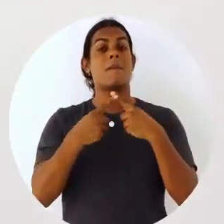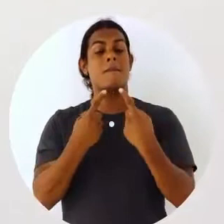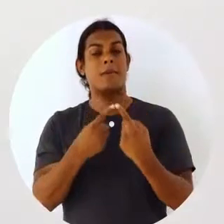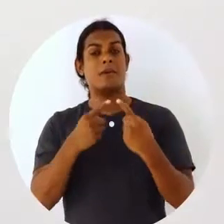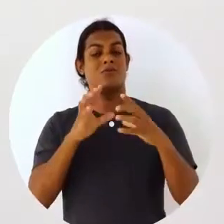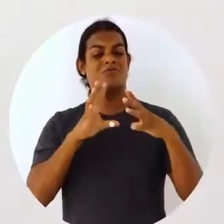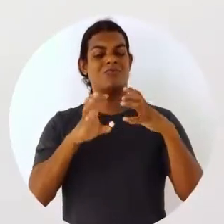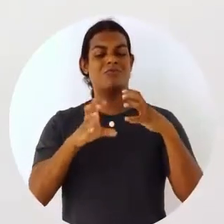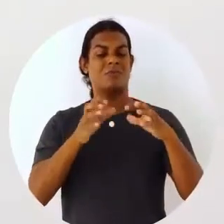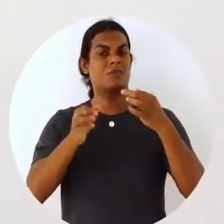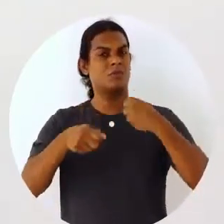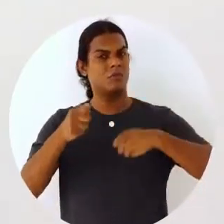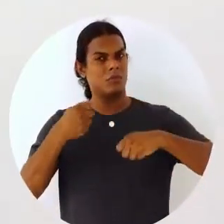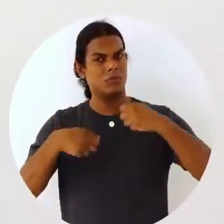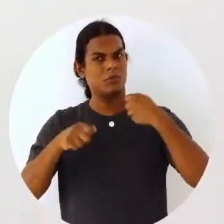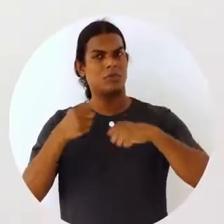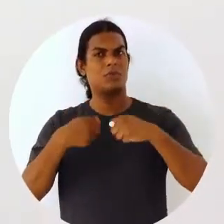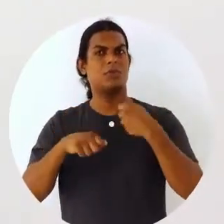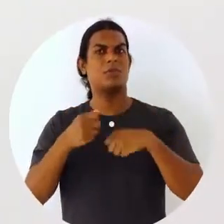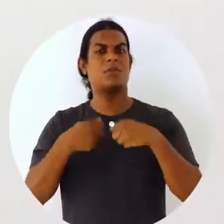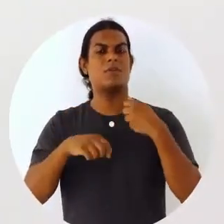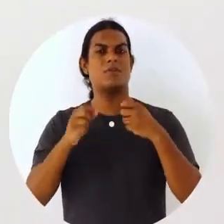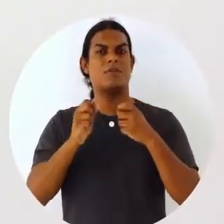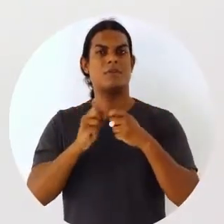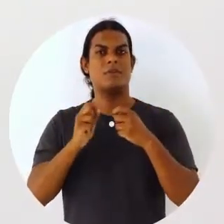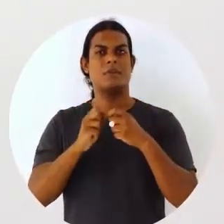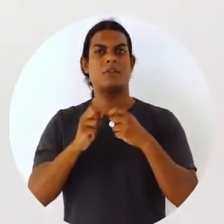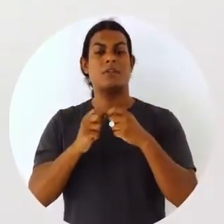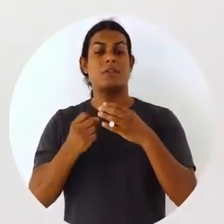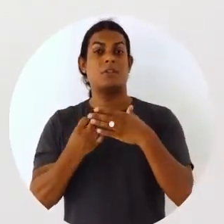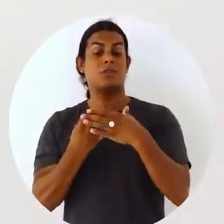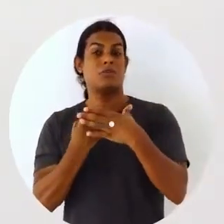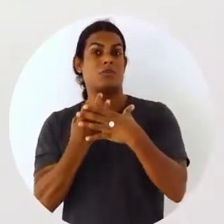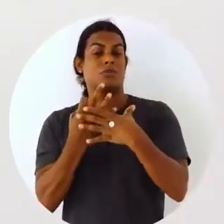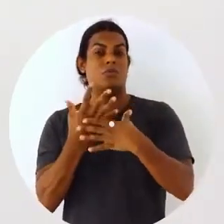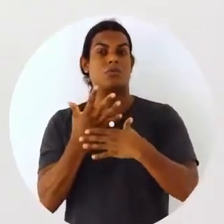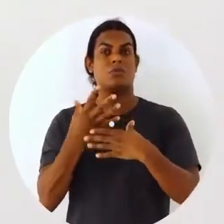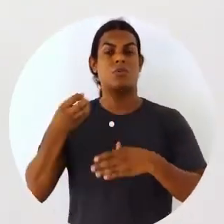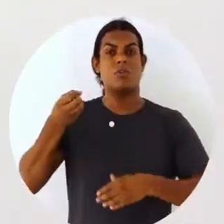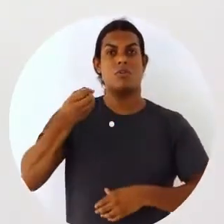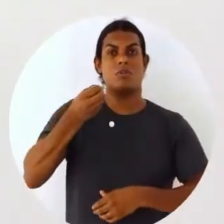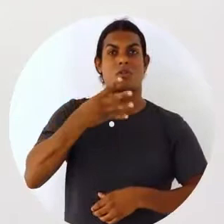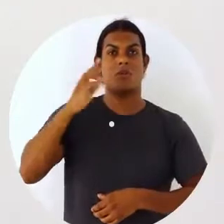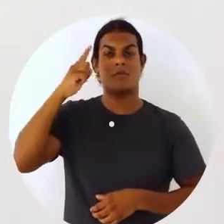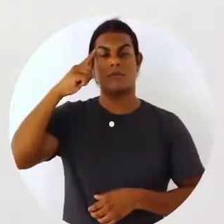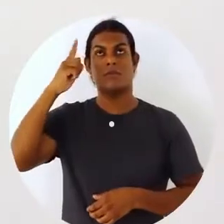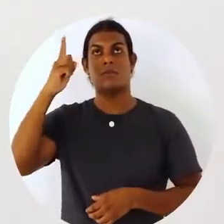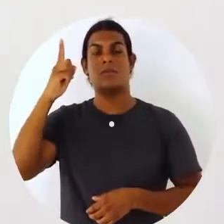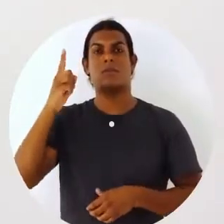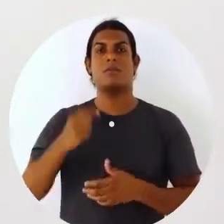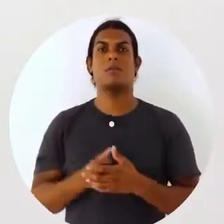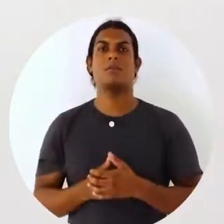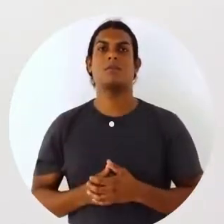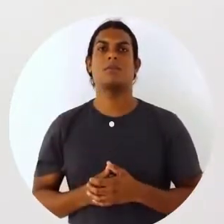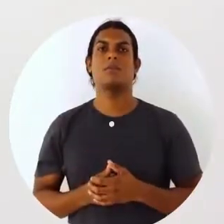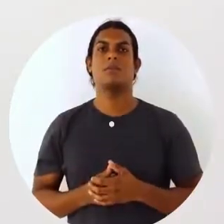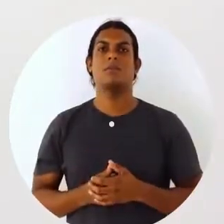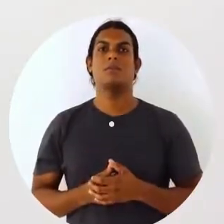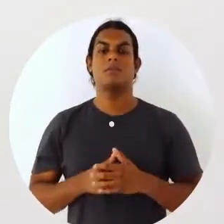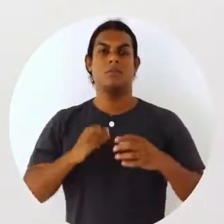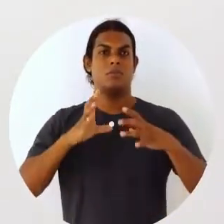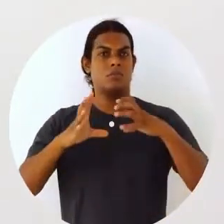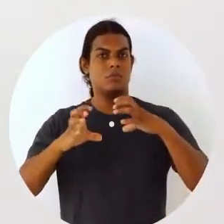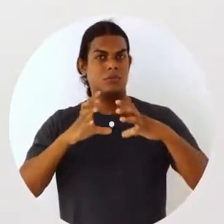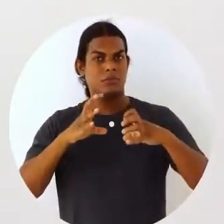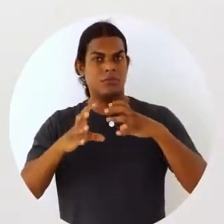administrável, vai fazer com que surjam novas ideias e novas formas de se trabalhar dentro da organização. Então, o conflito